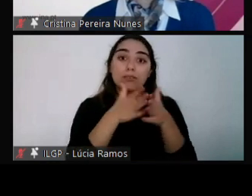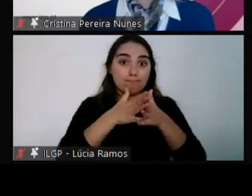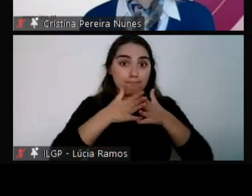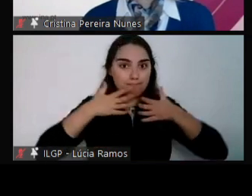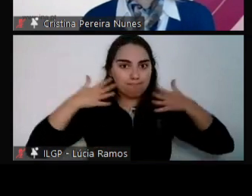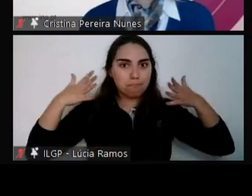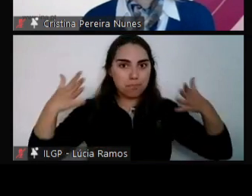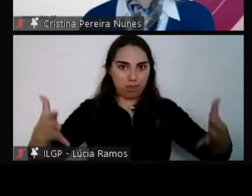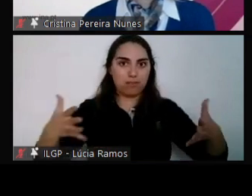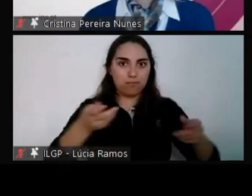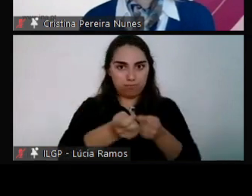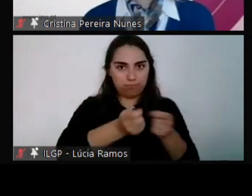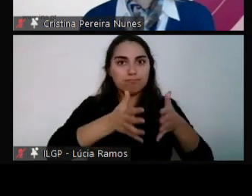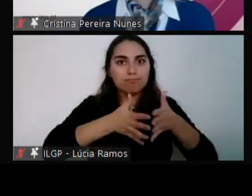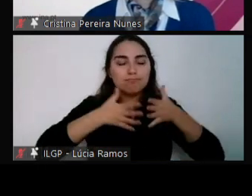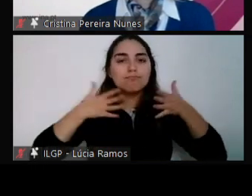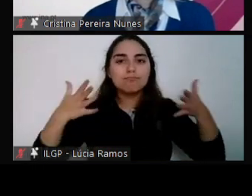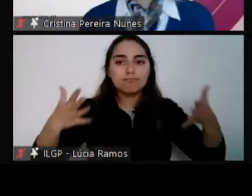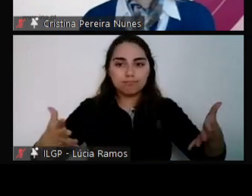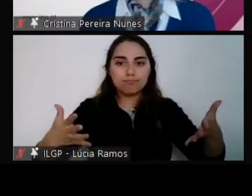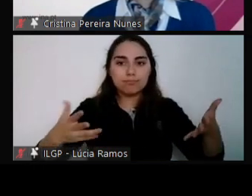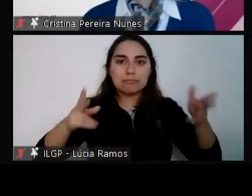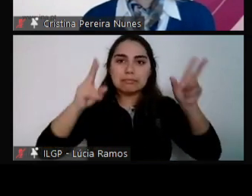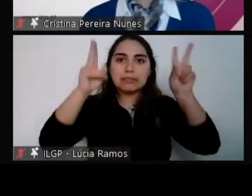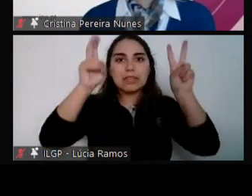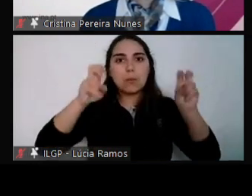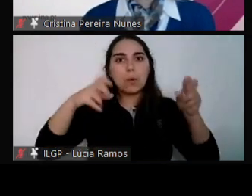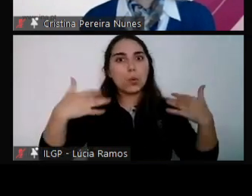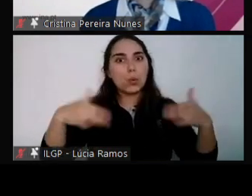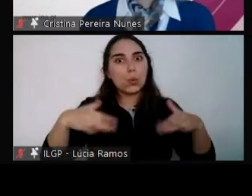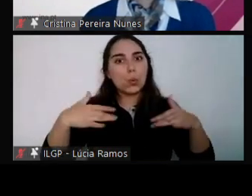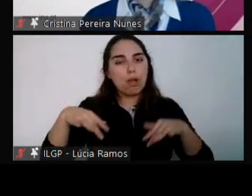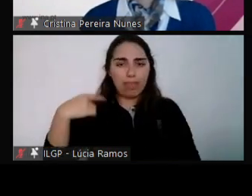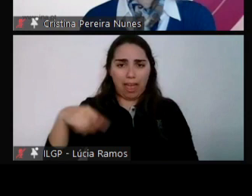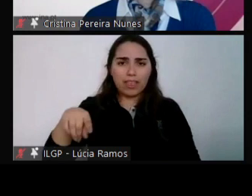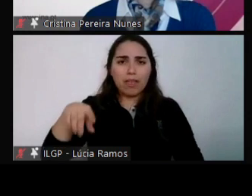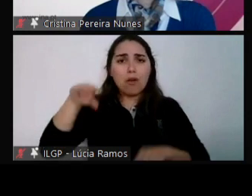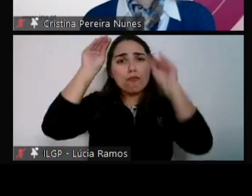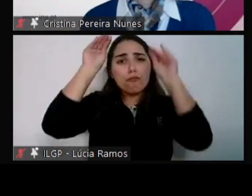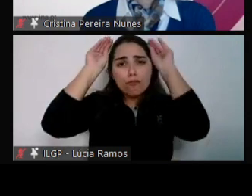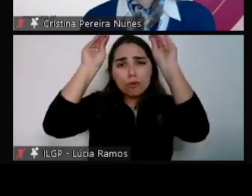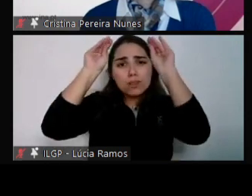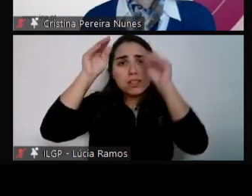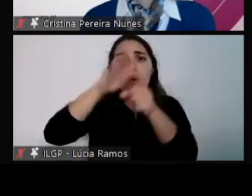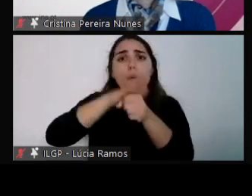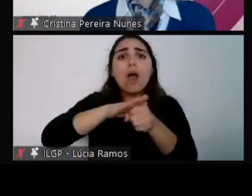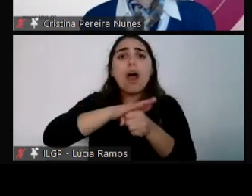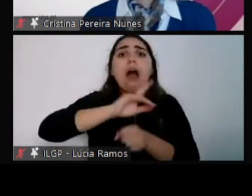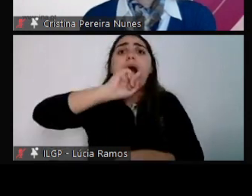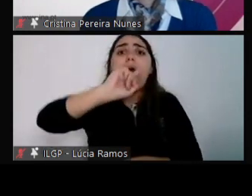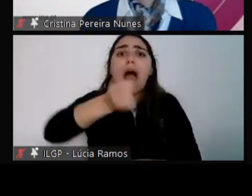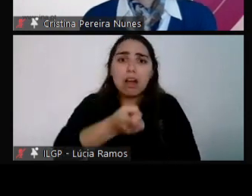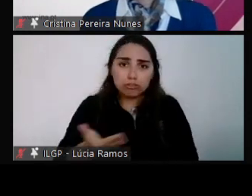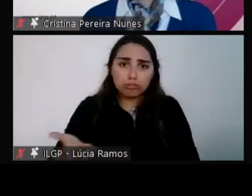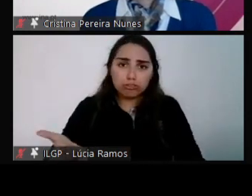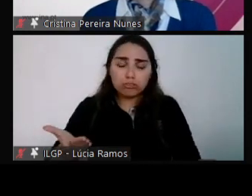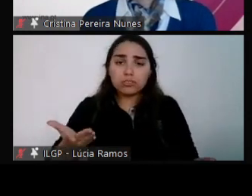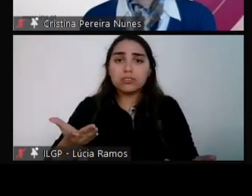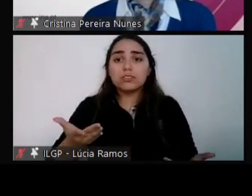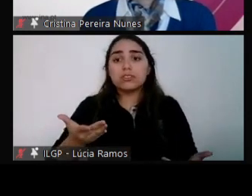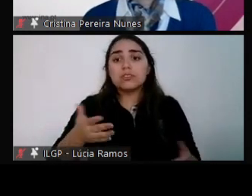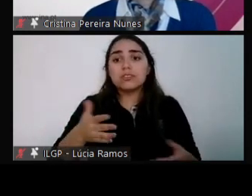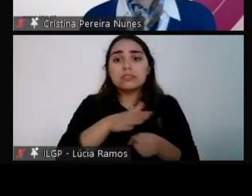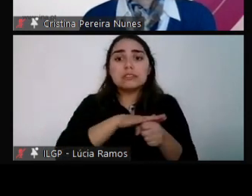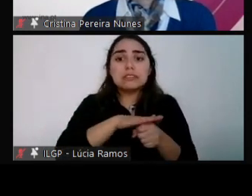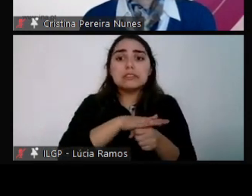grandes organizações, que têm outros sistemas muito mais robustos, estão a fazer formação em sistemas de business intelligence mais simples. Na prática,